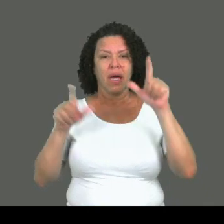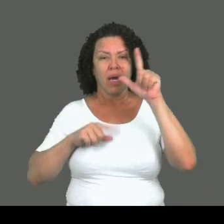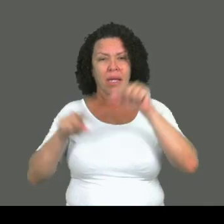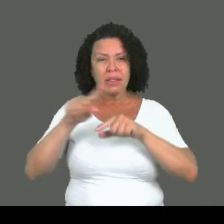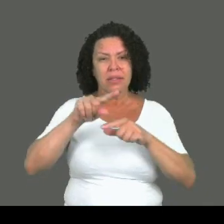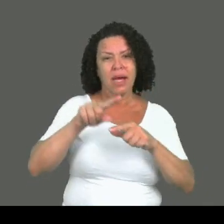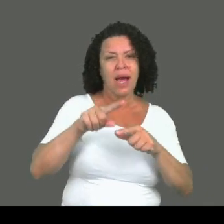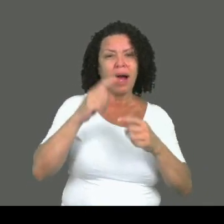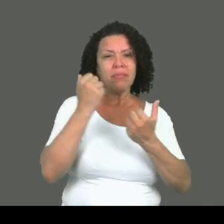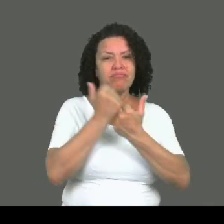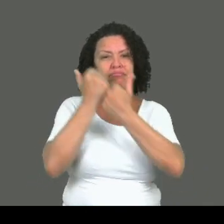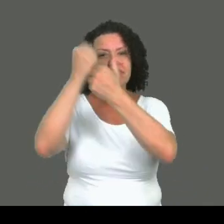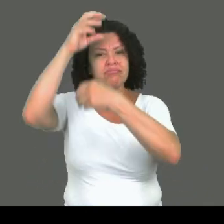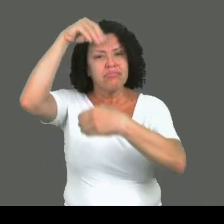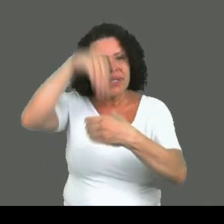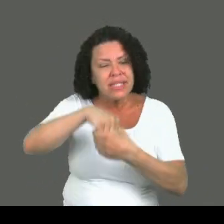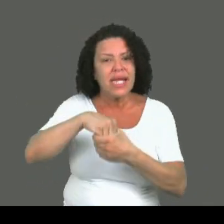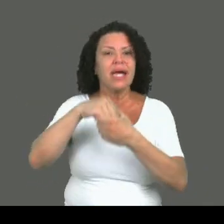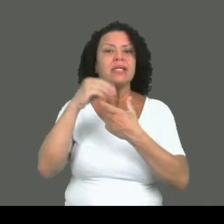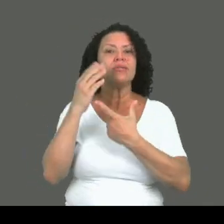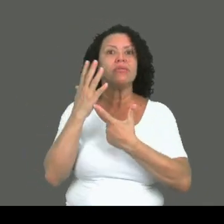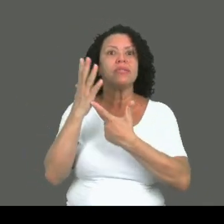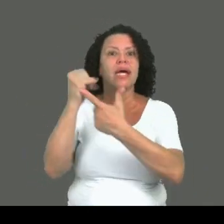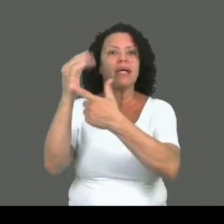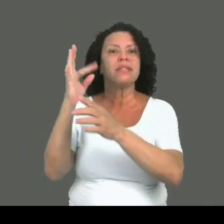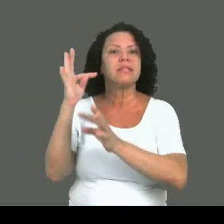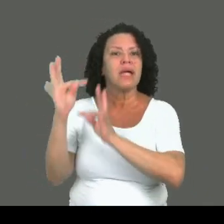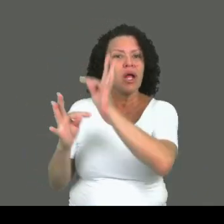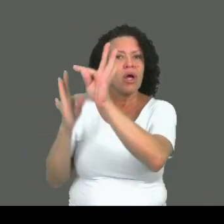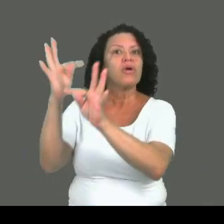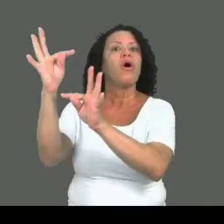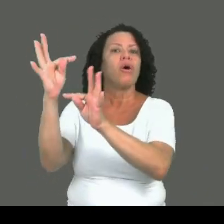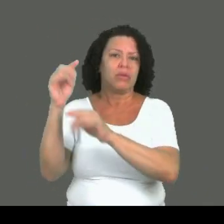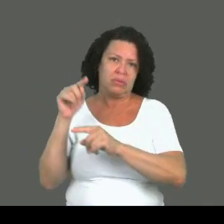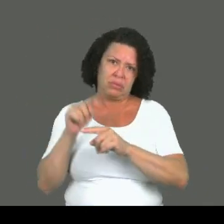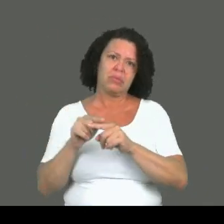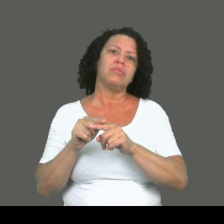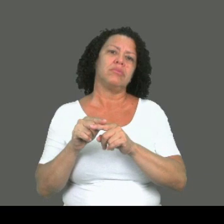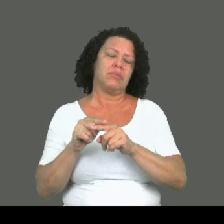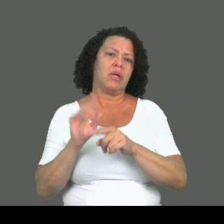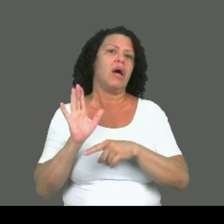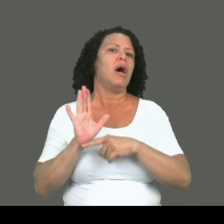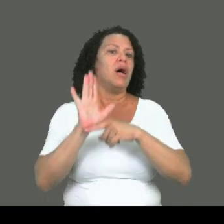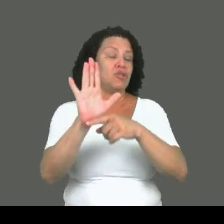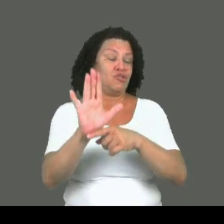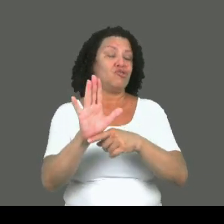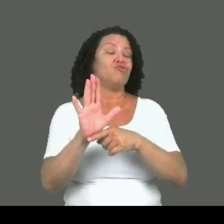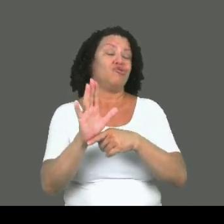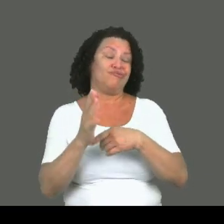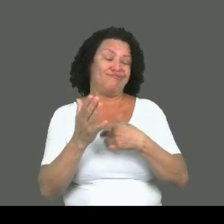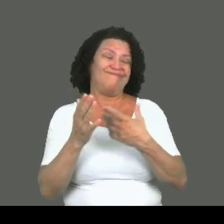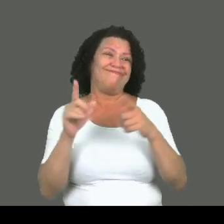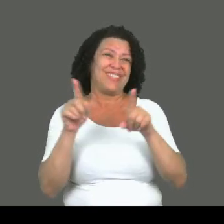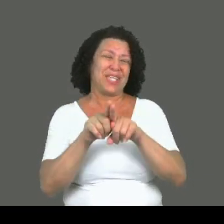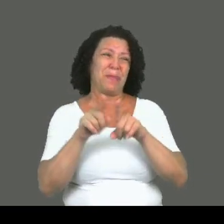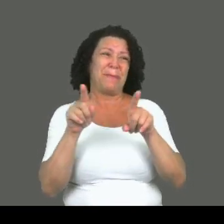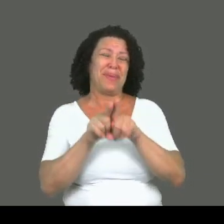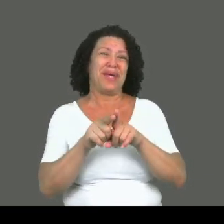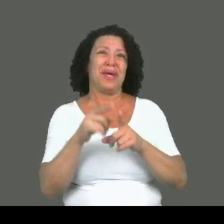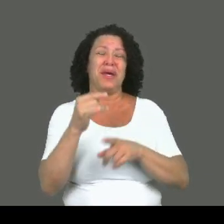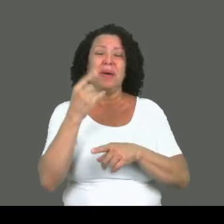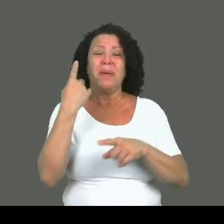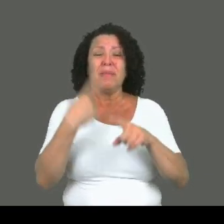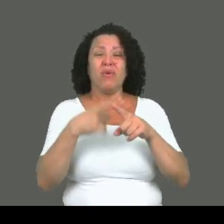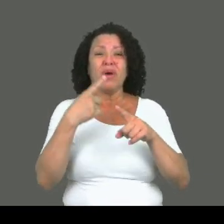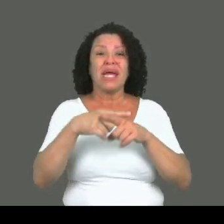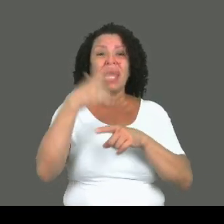deixar de lembrar que a tecnologia está colaborando bastante para isso, né? As pessoas